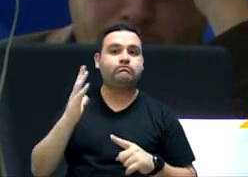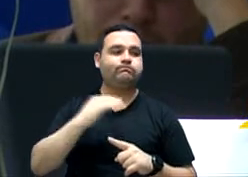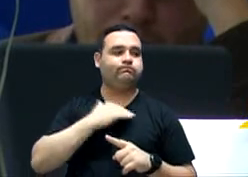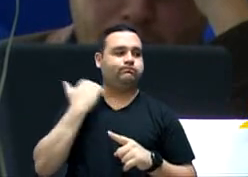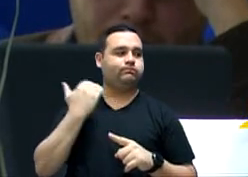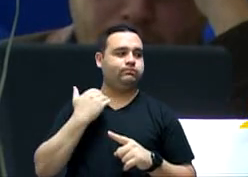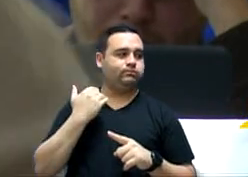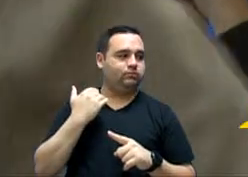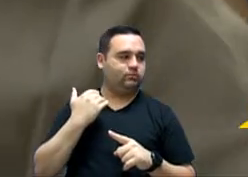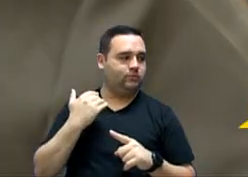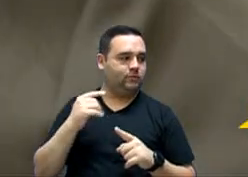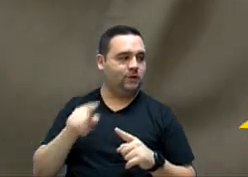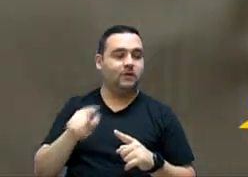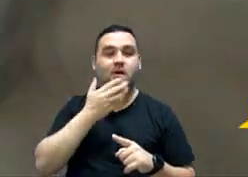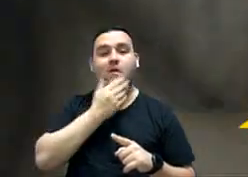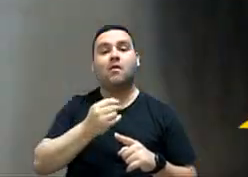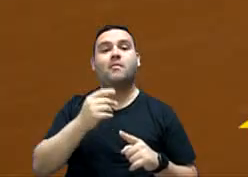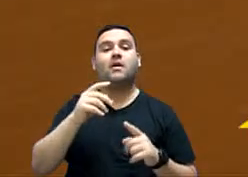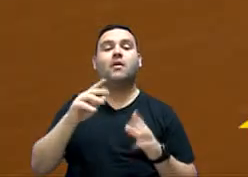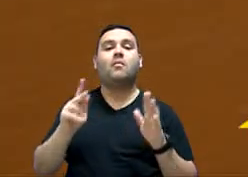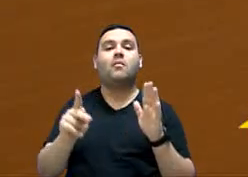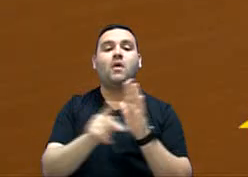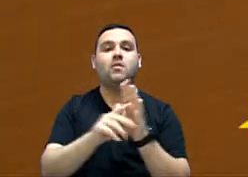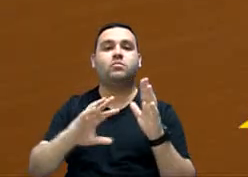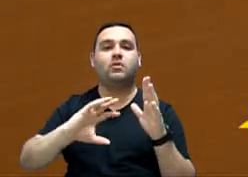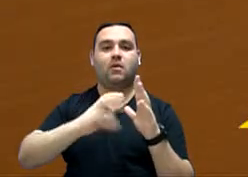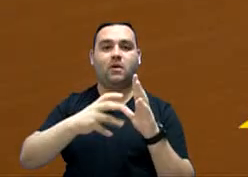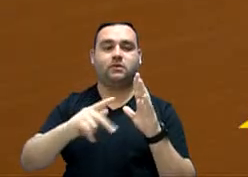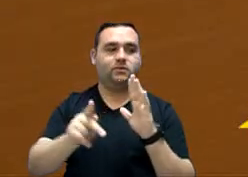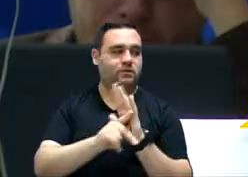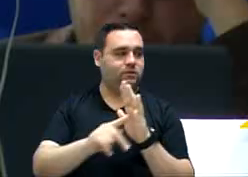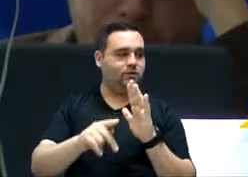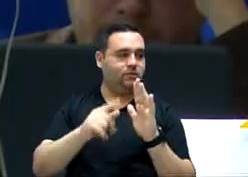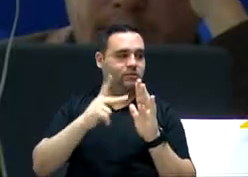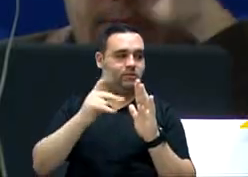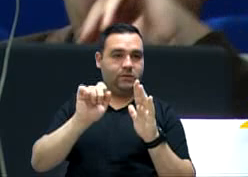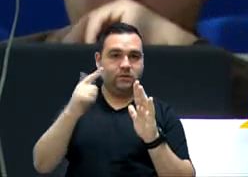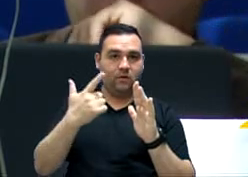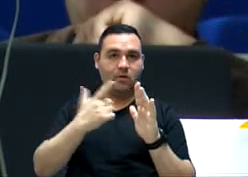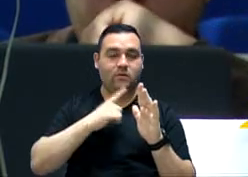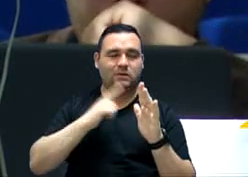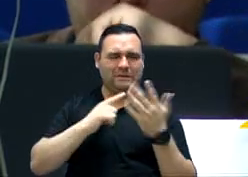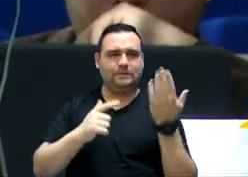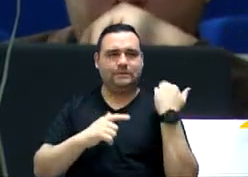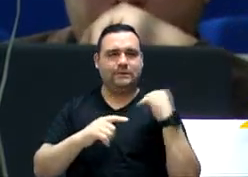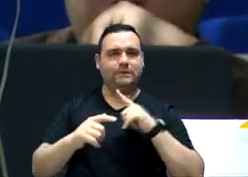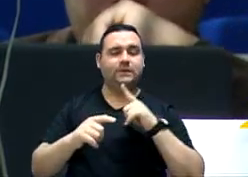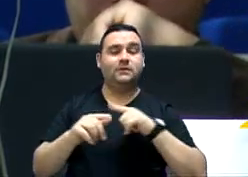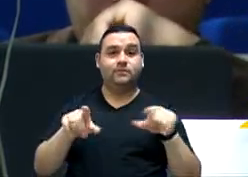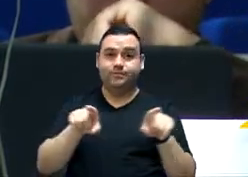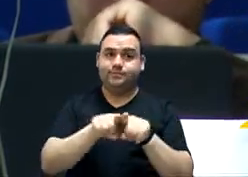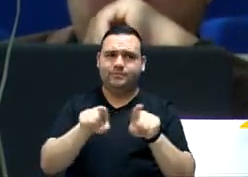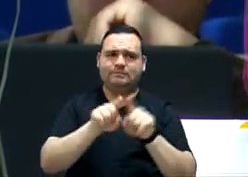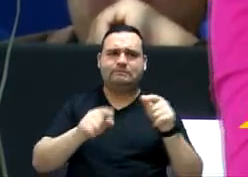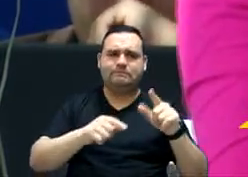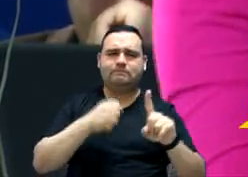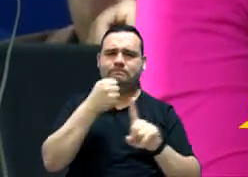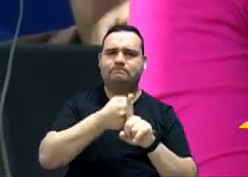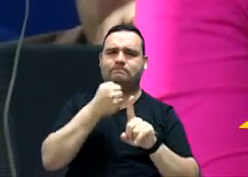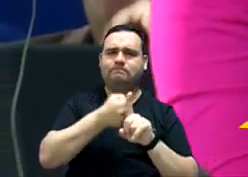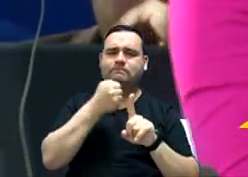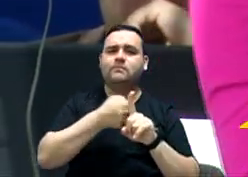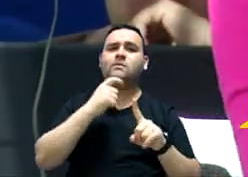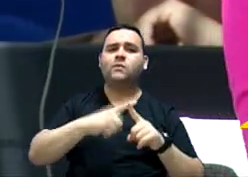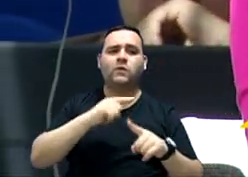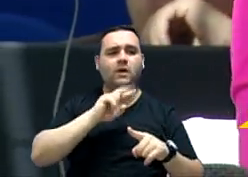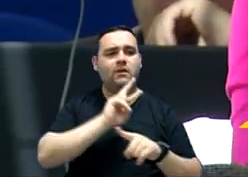falecimento. Ele era afiliado ao nosso partido, o PSOL, há algum tempo, também militante pela luta